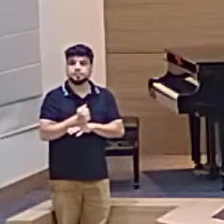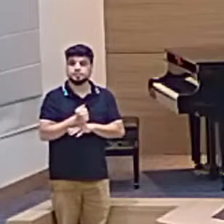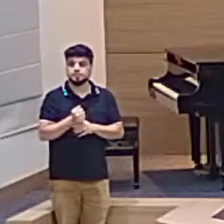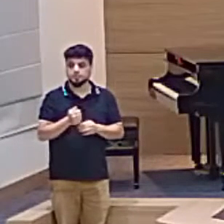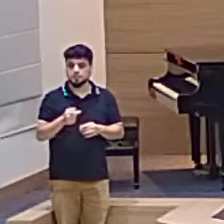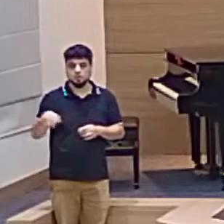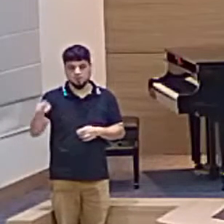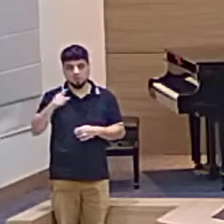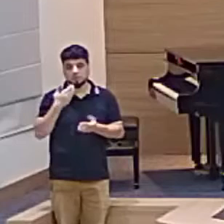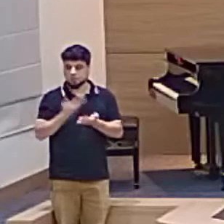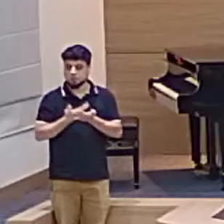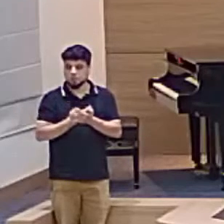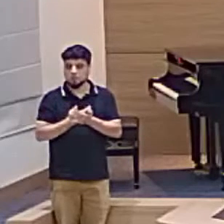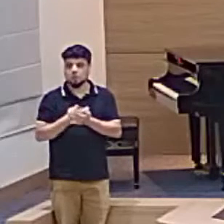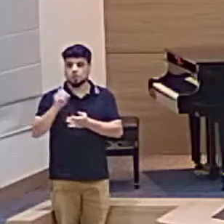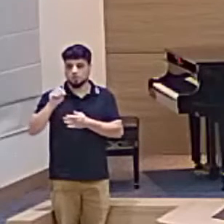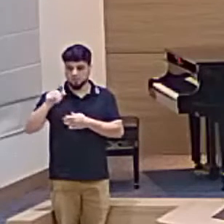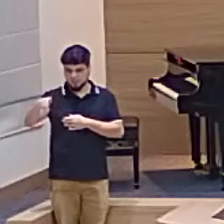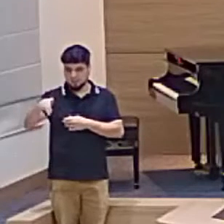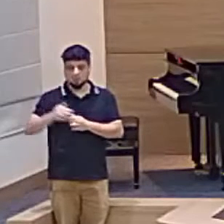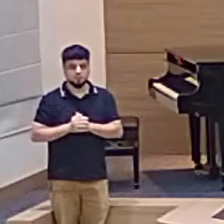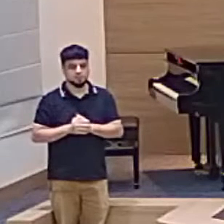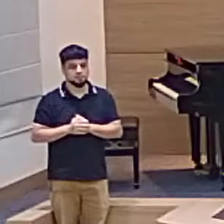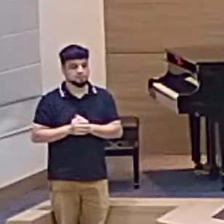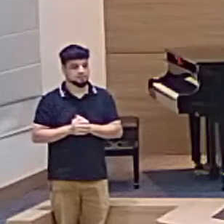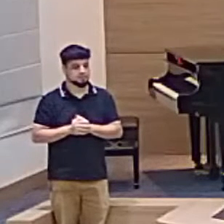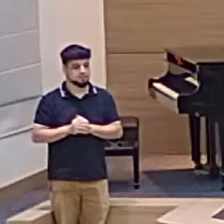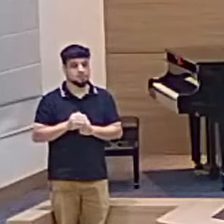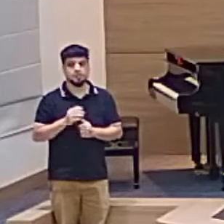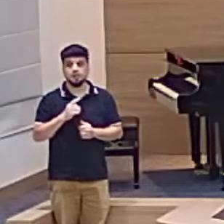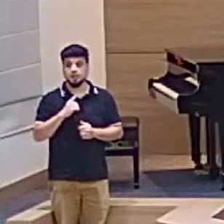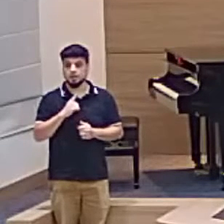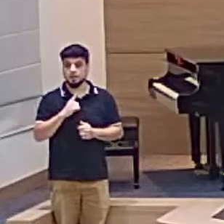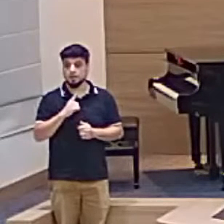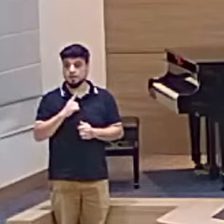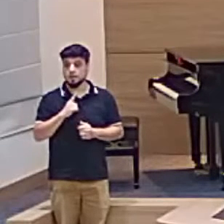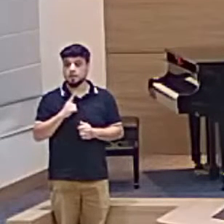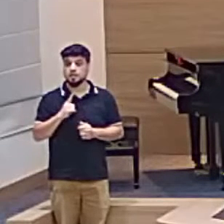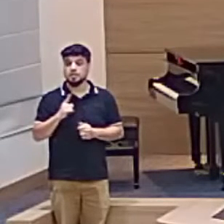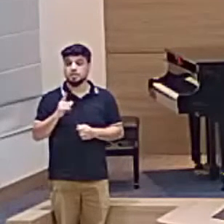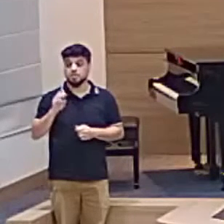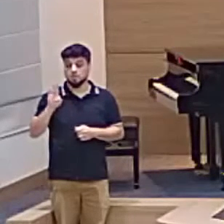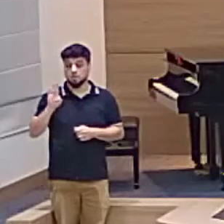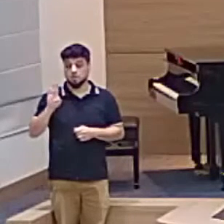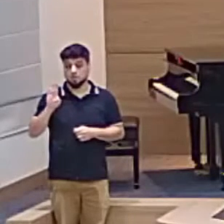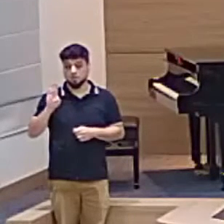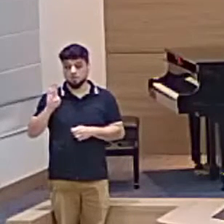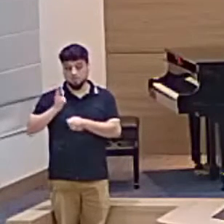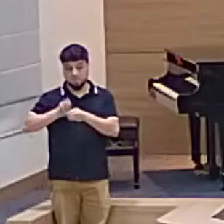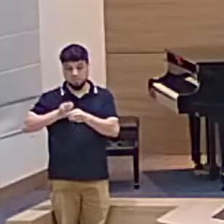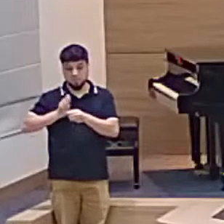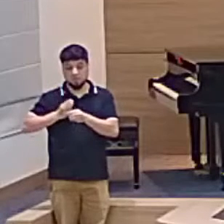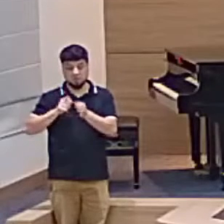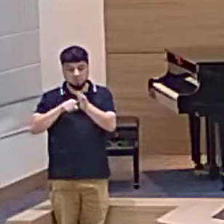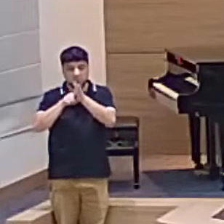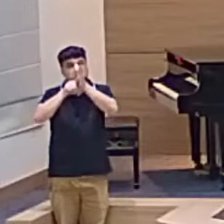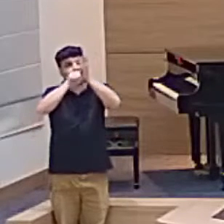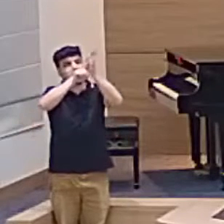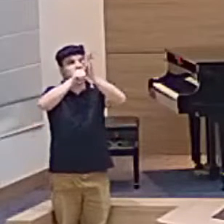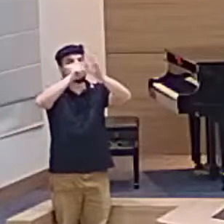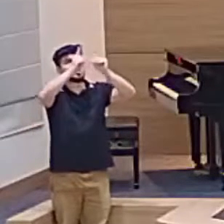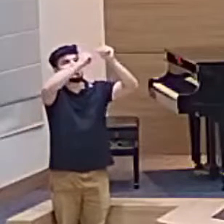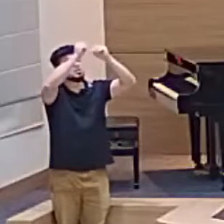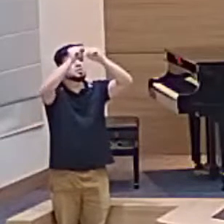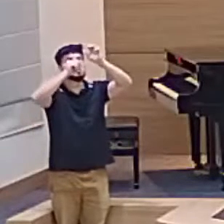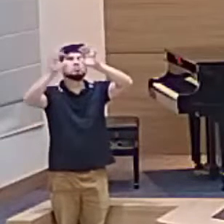estamos estudando o livro de Daniel Daniel está na Babilônia os babilônios eles eram especialistas em olhar os astros e um dos